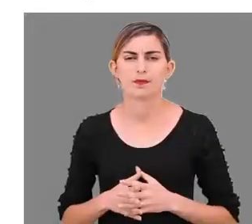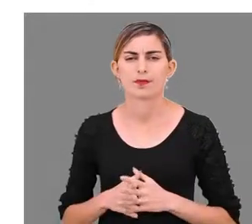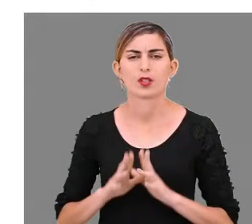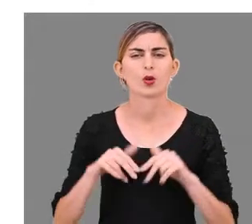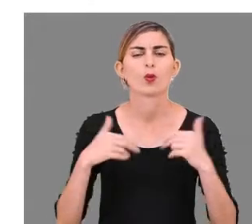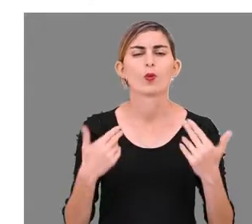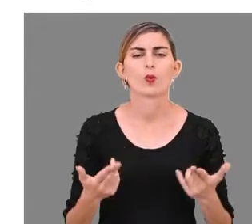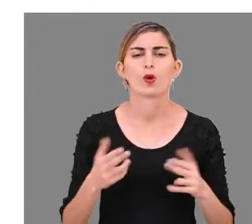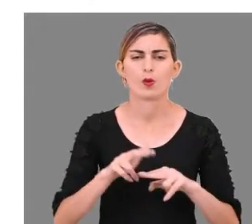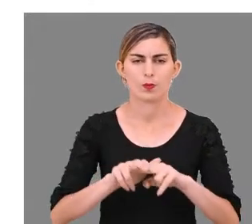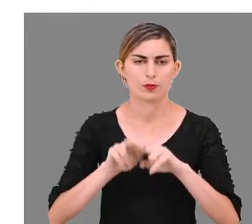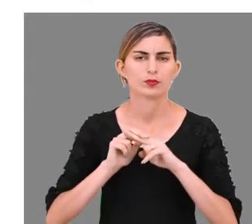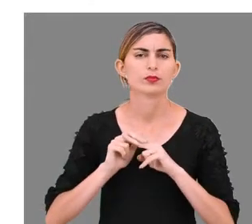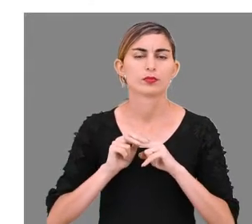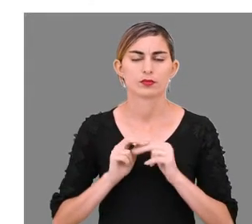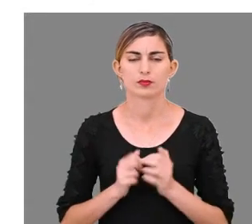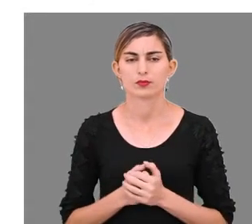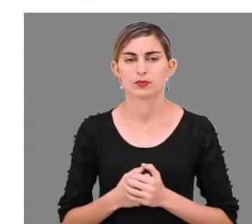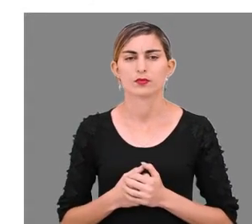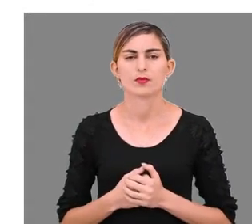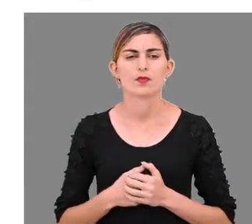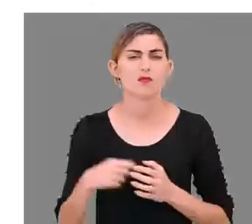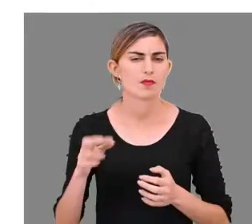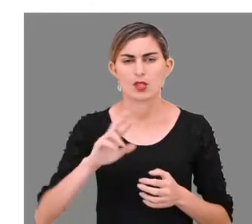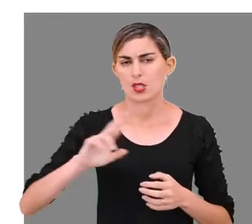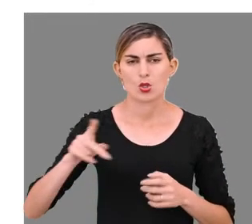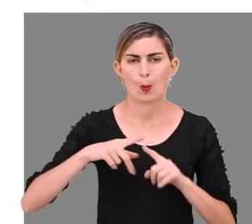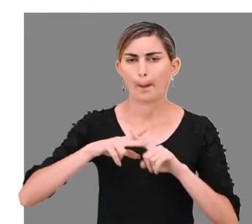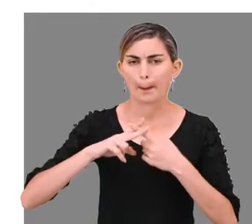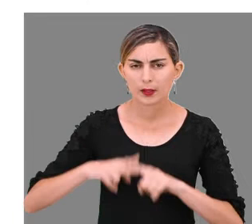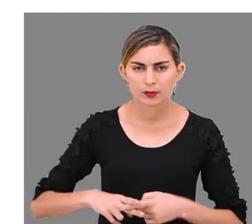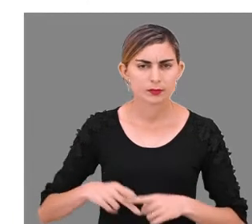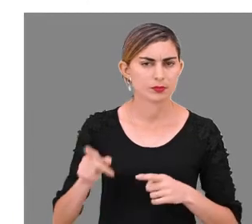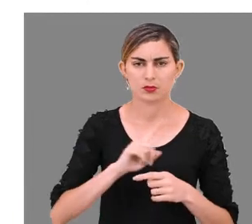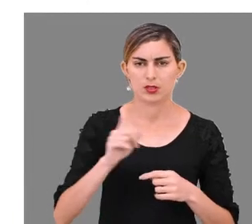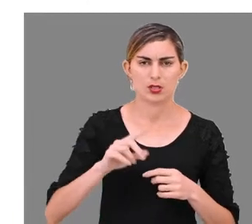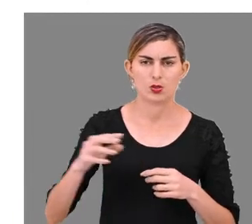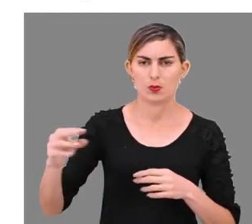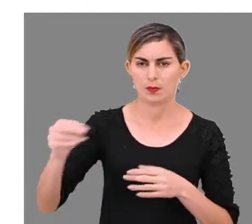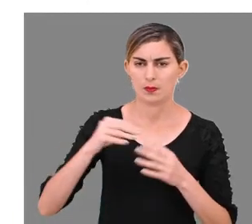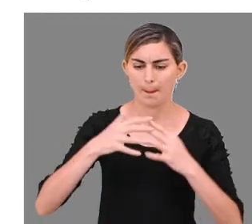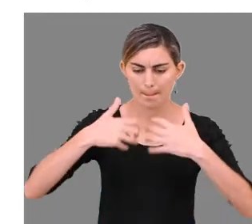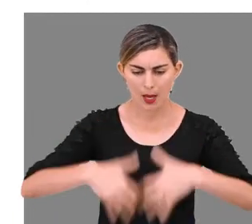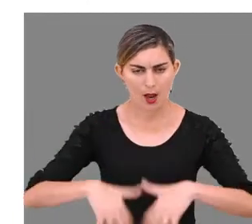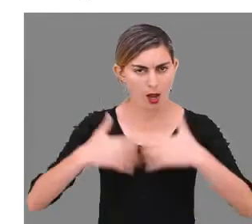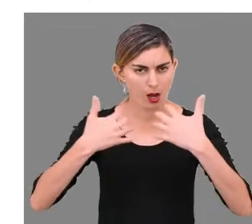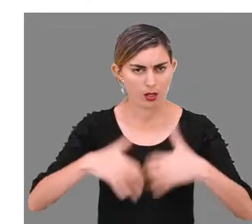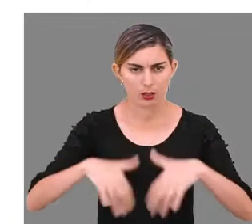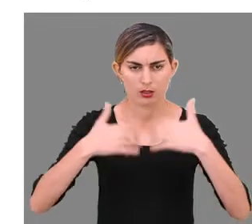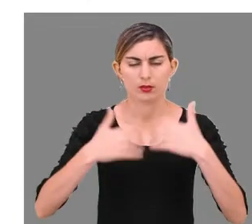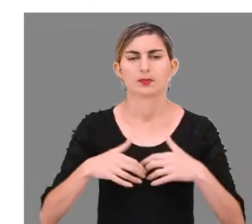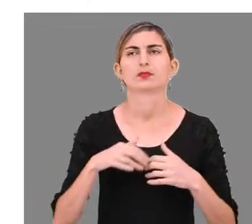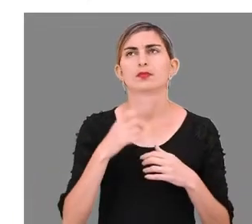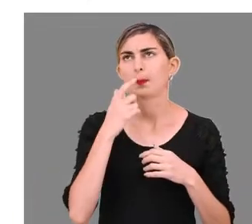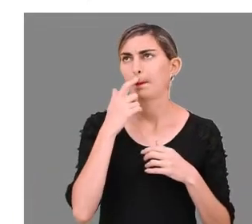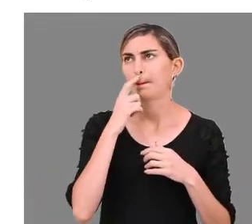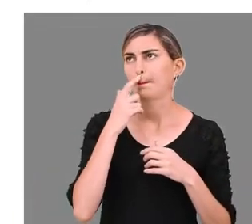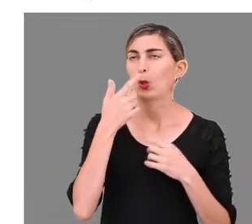tela. Quais seriam as causas? A não manutenção ou não reposição de